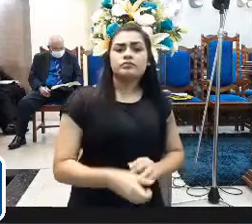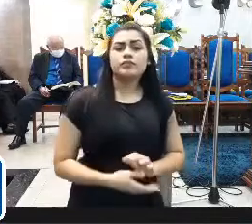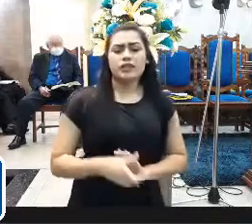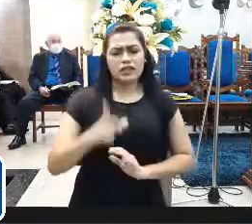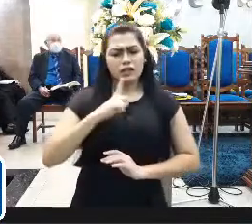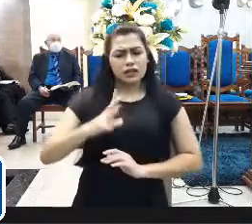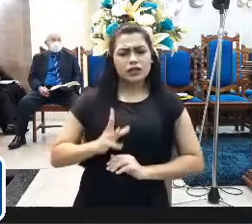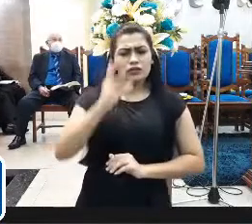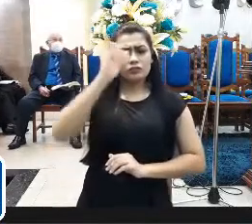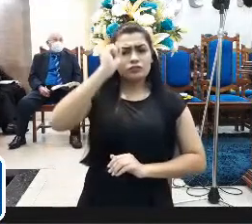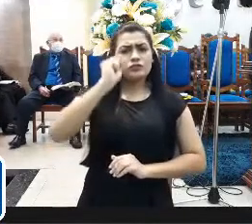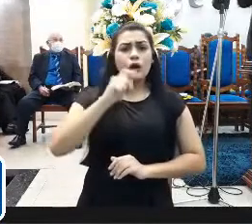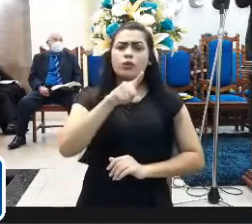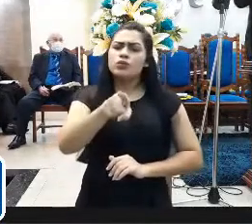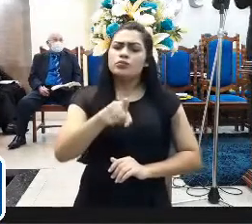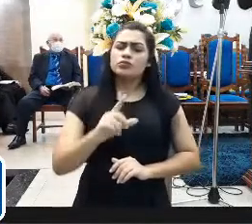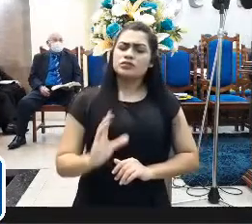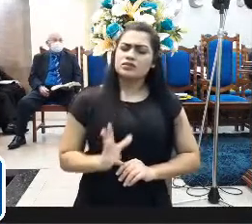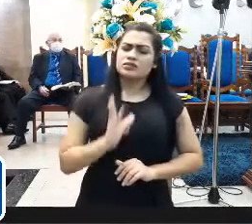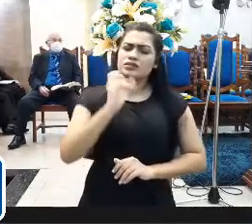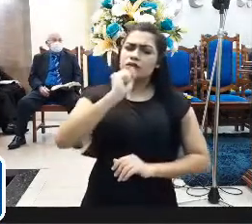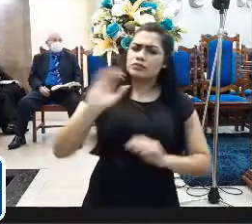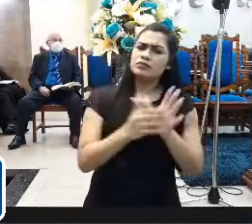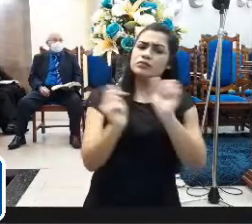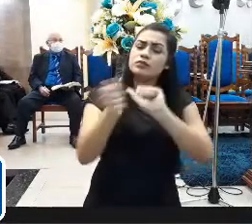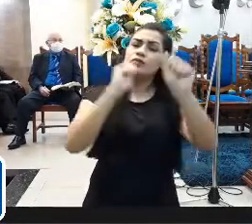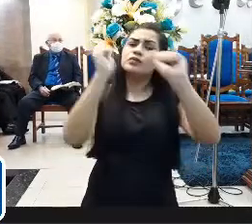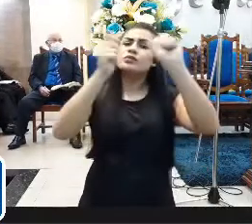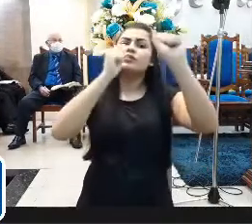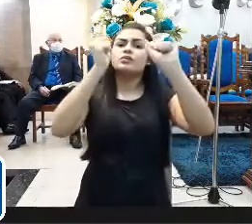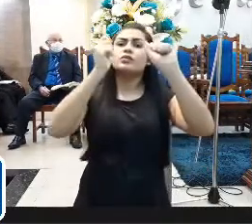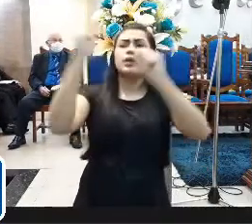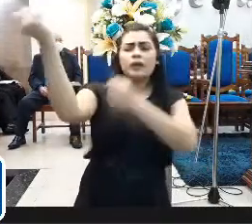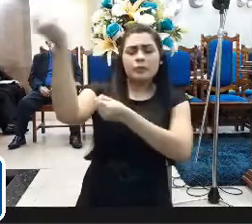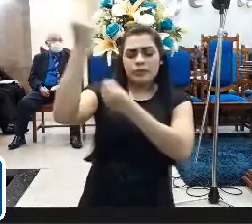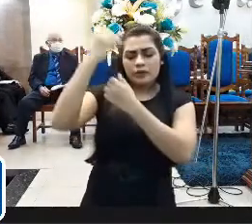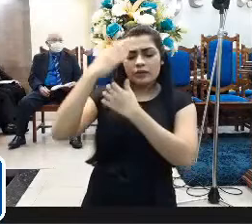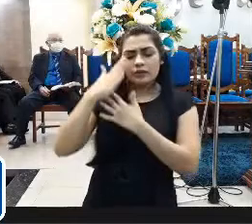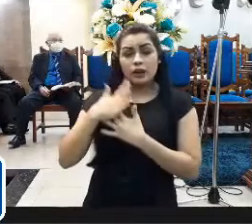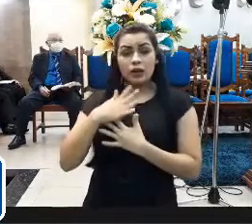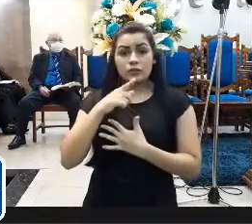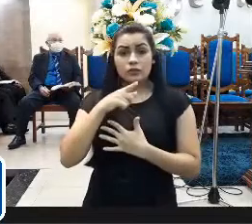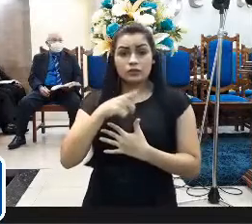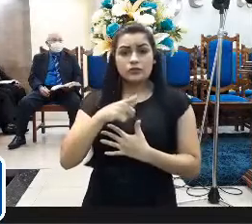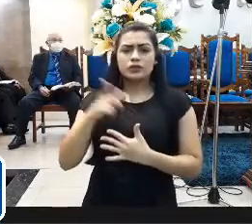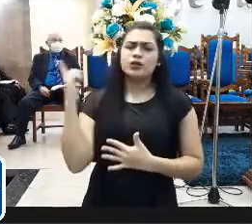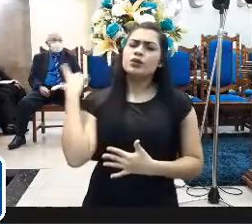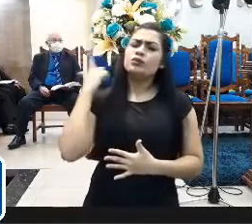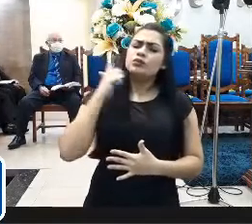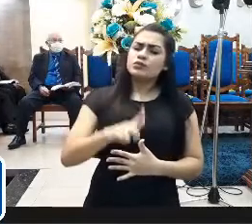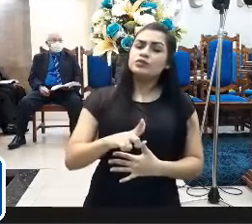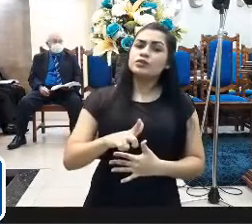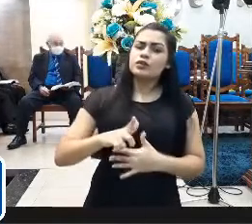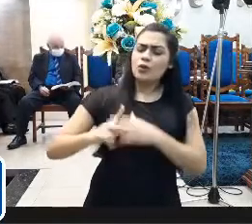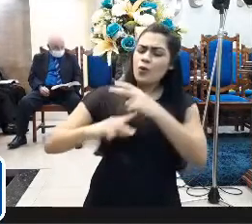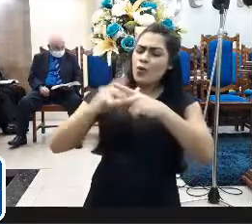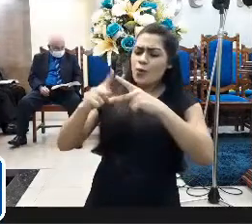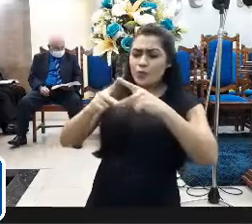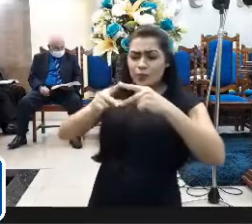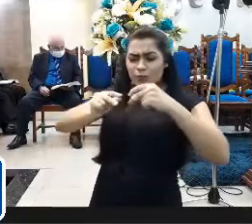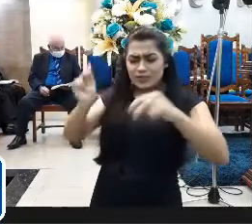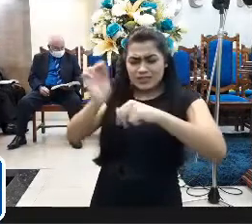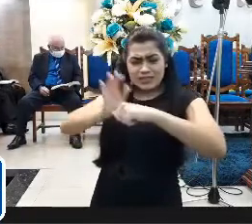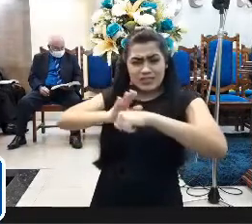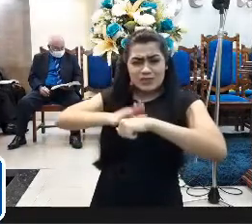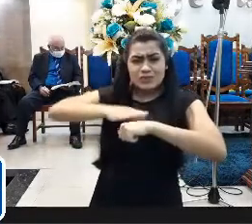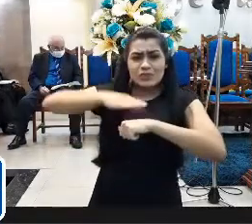Tem salvação, você está salvo, aleluia, através da graça, você alcançou o maior prêmio que alguém